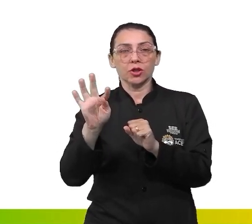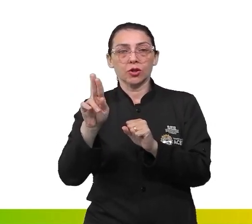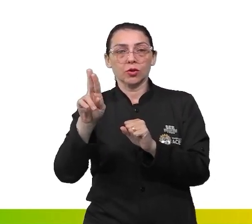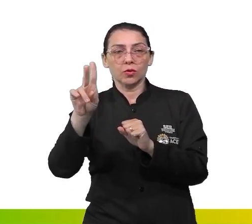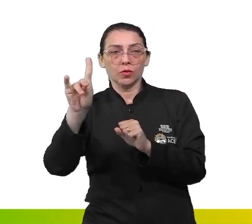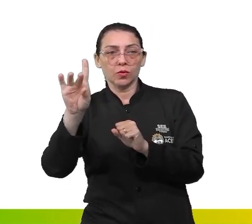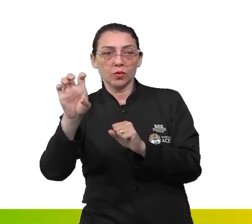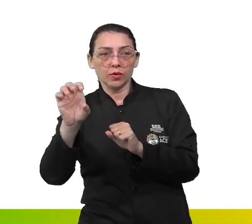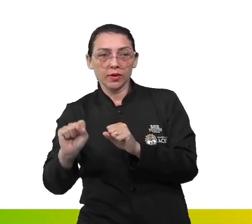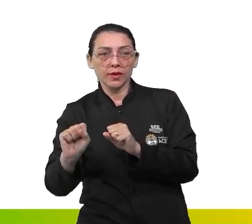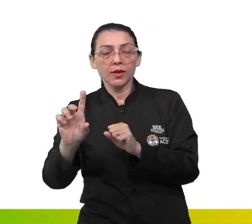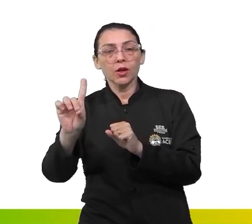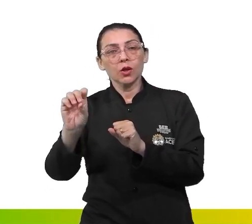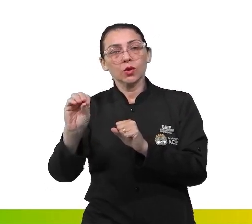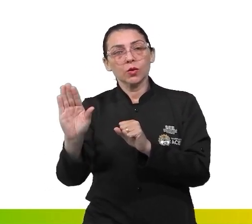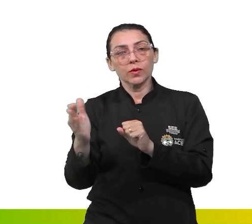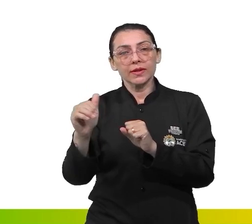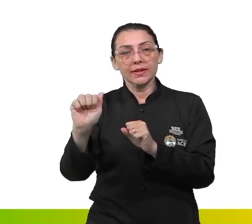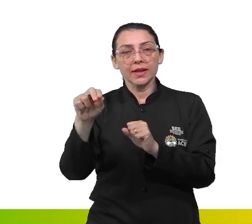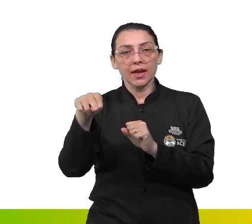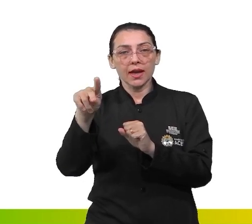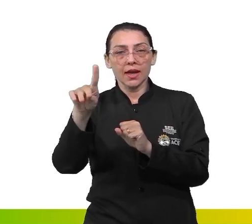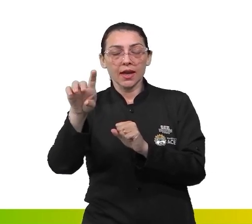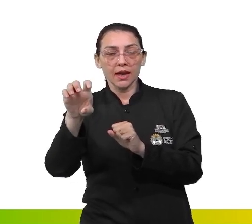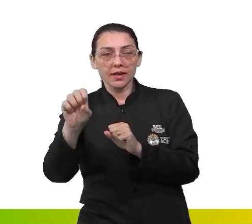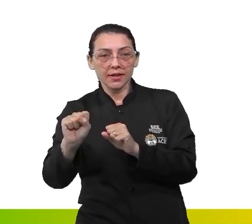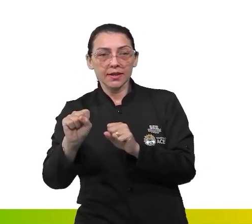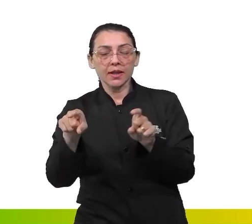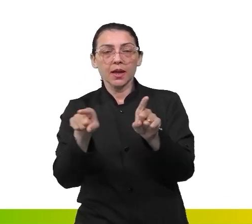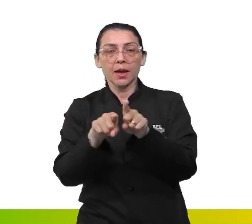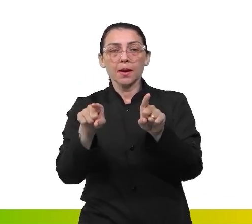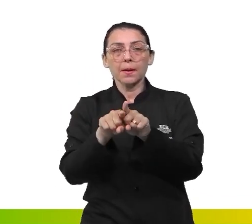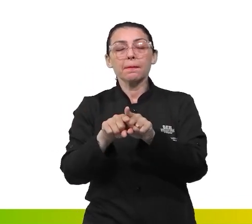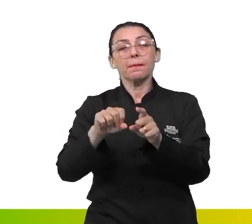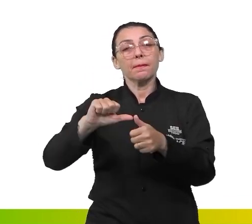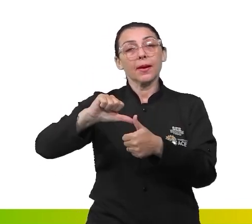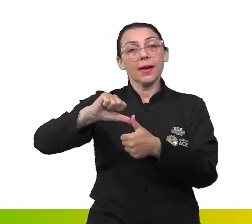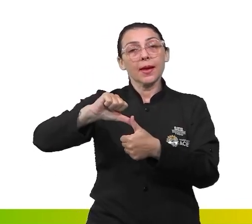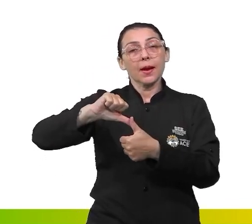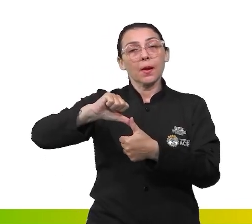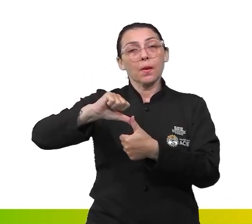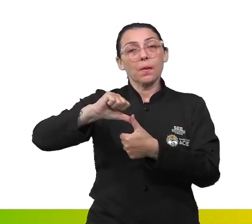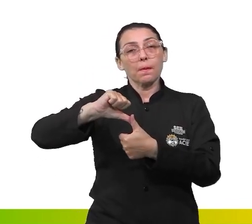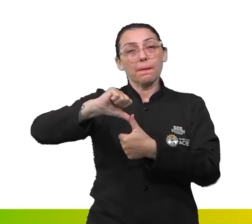regiões próximas ao Polo Norte. E a gente também vai encontrar